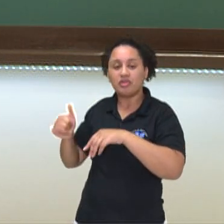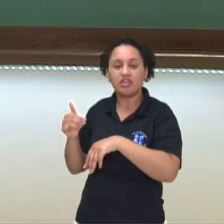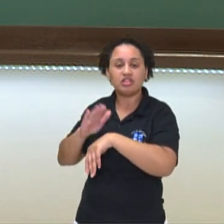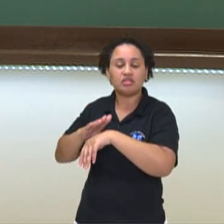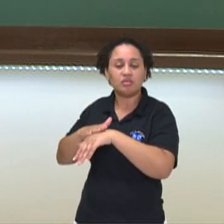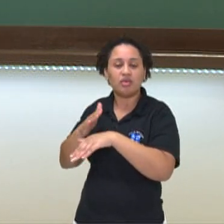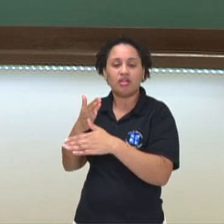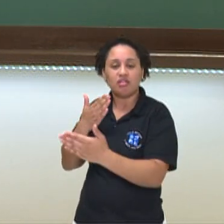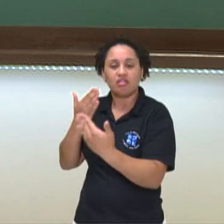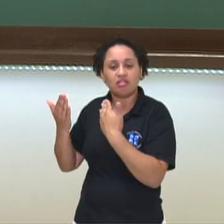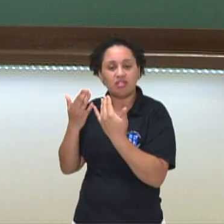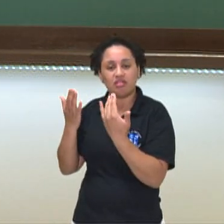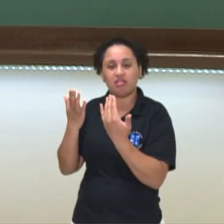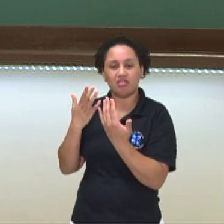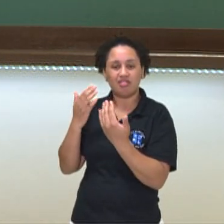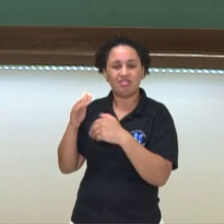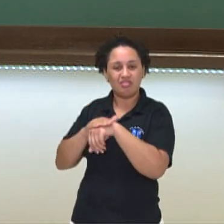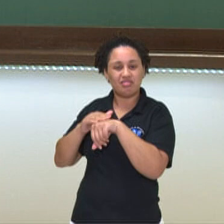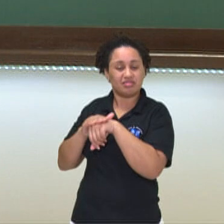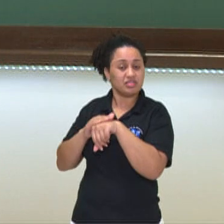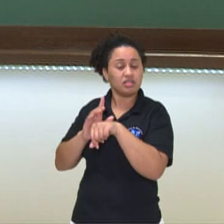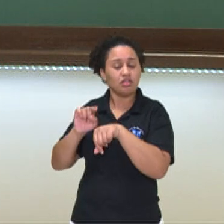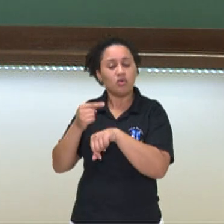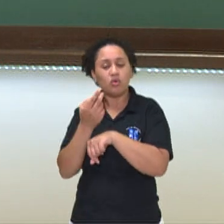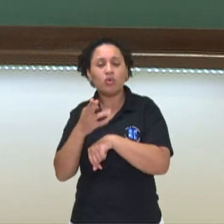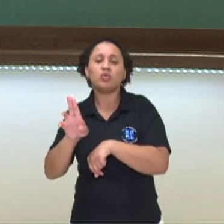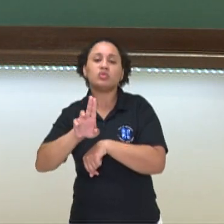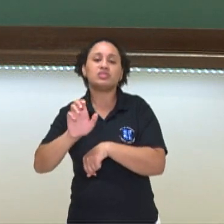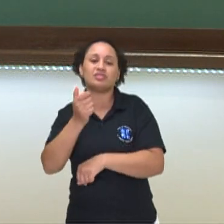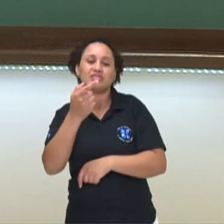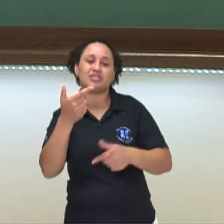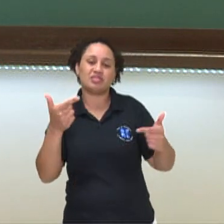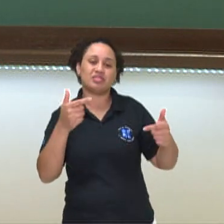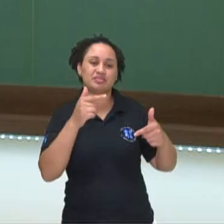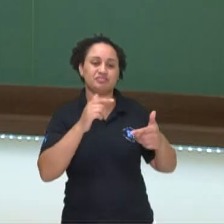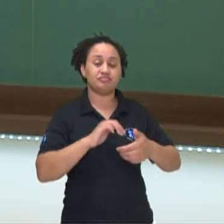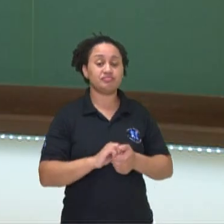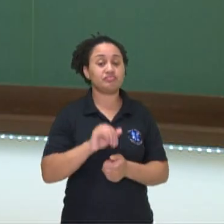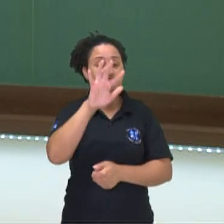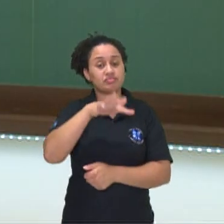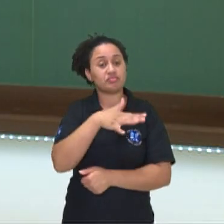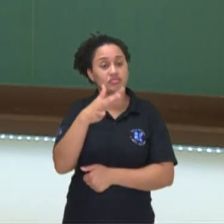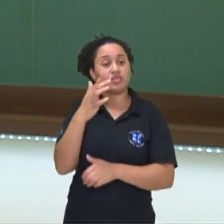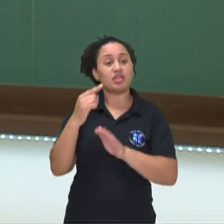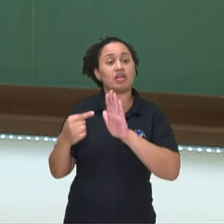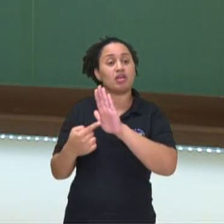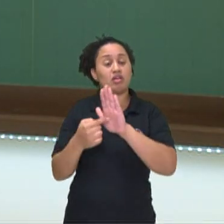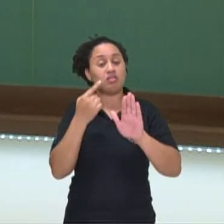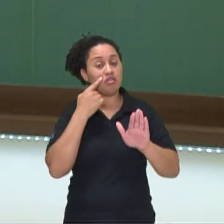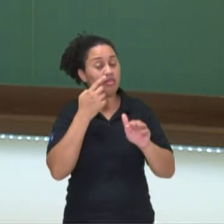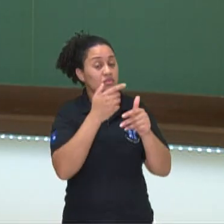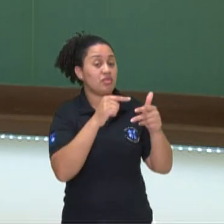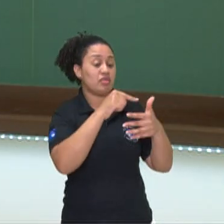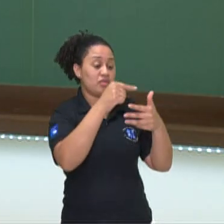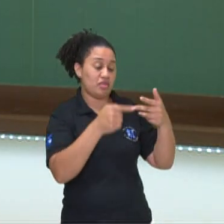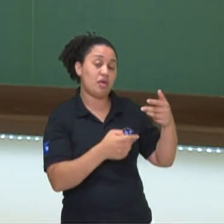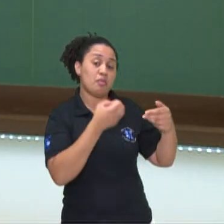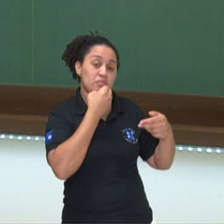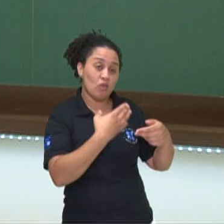entre si, acabam utilizando essas outras ferramentas. E aqui no gráfico a gente vai ver algumas vantagens e